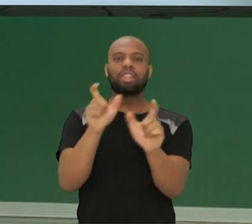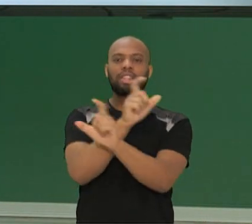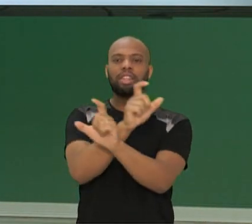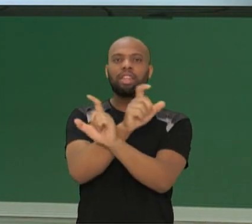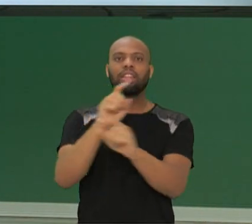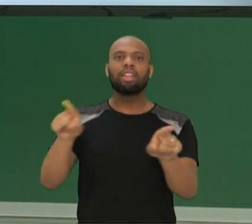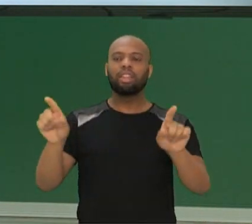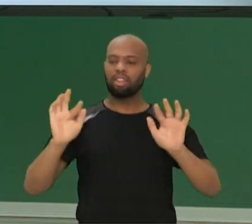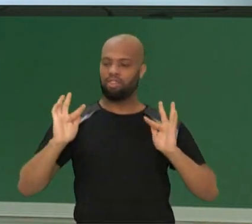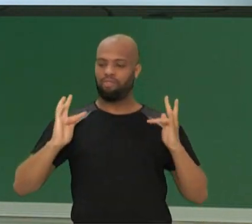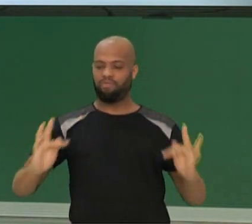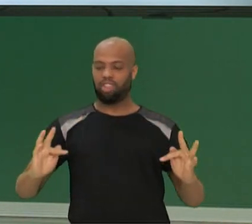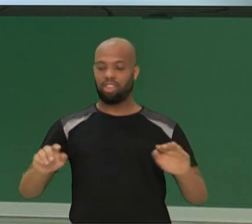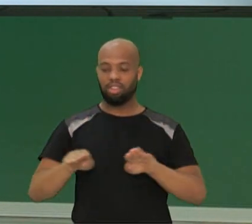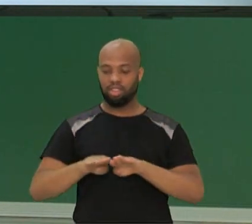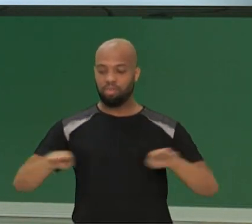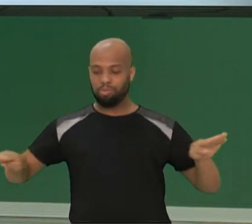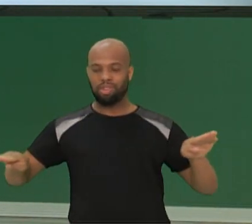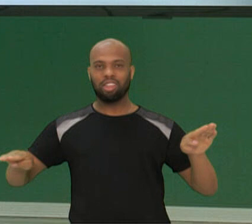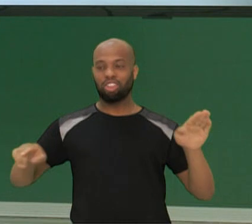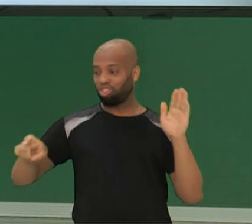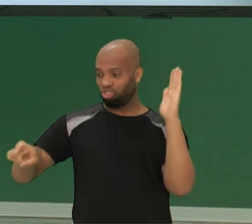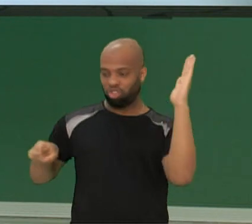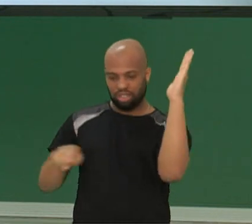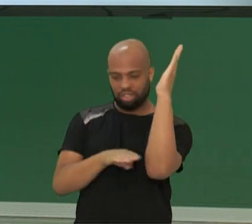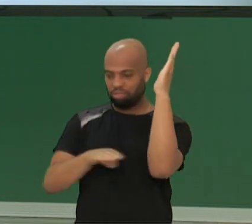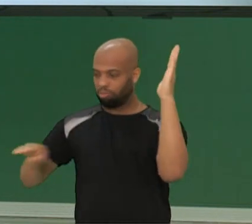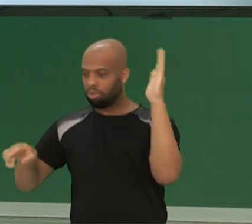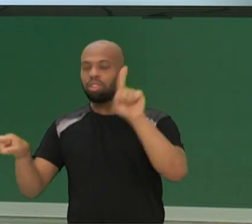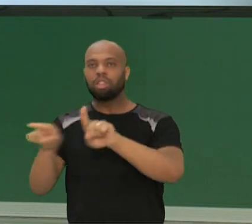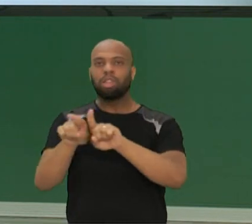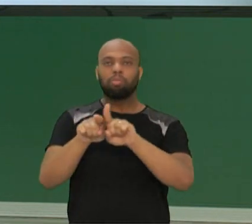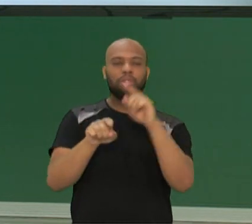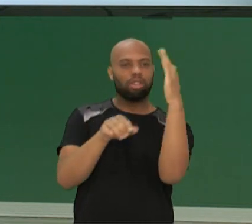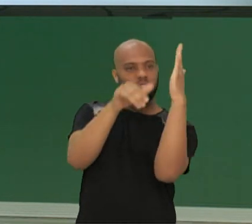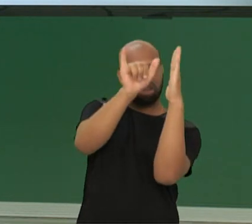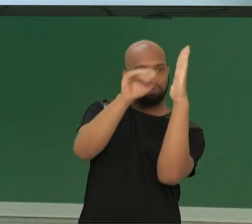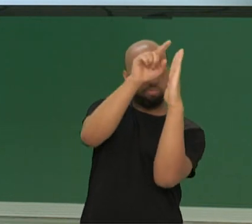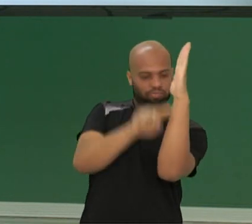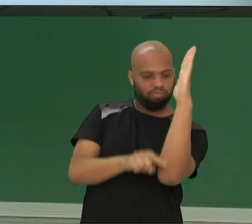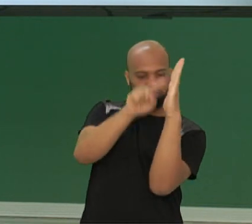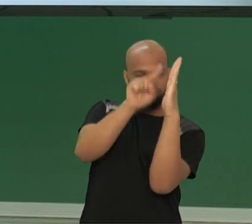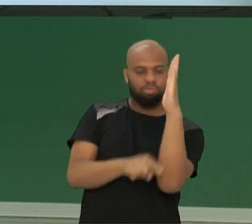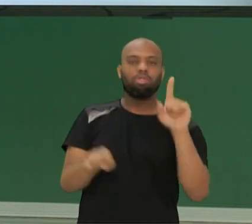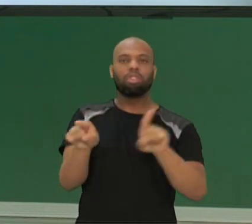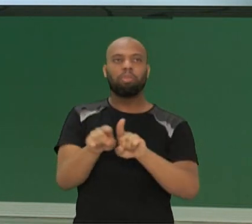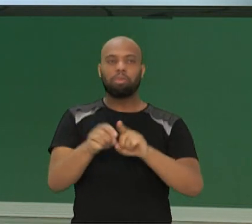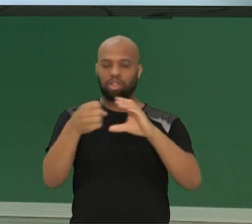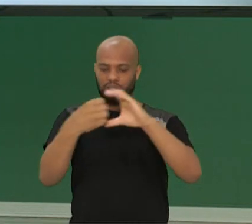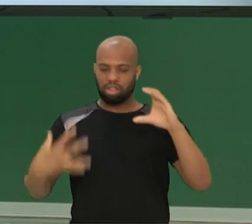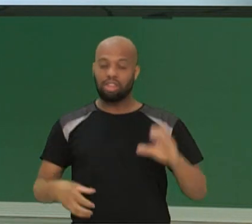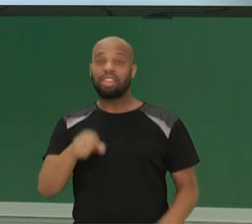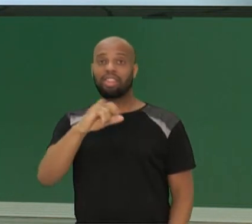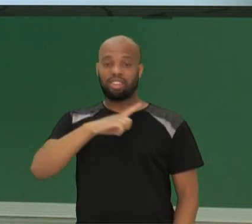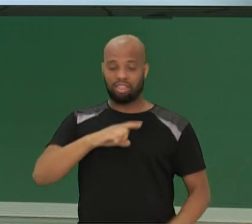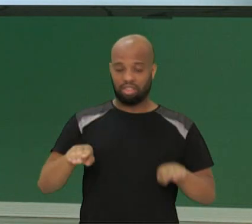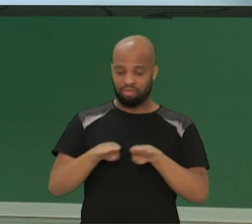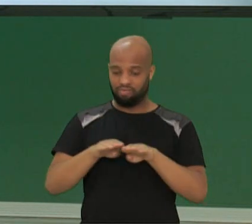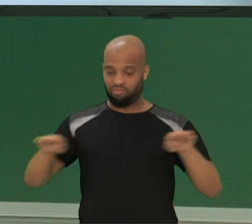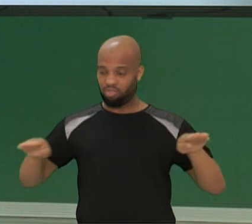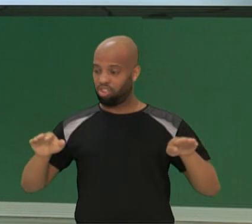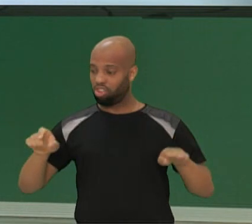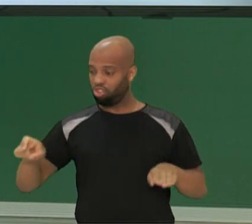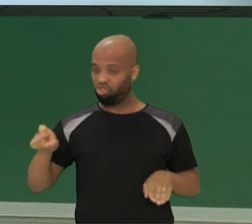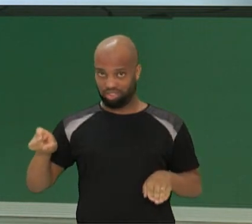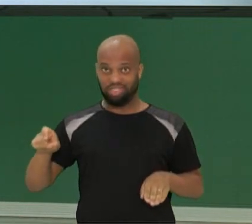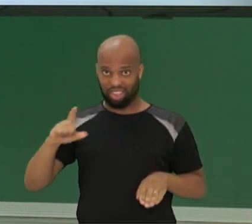sobre o eixo X e sobre o eixo Y. O que nós temos aqui de características? Se o foco estiver sobre o eixo X,